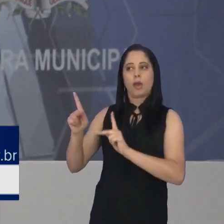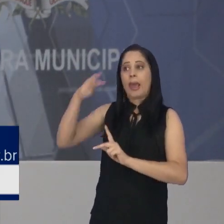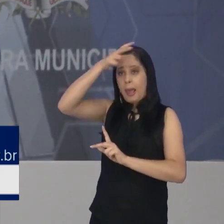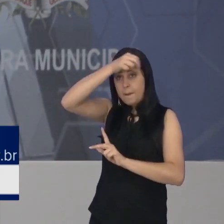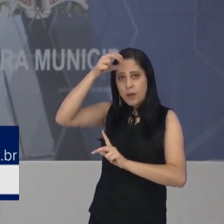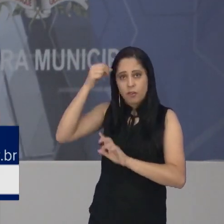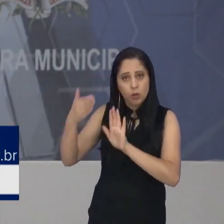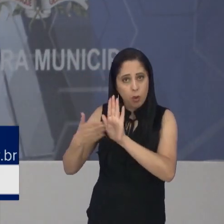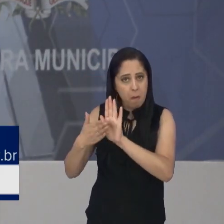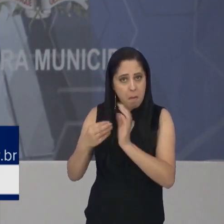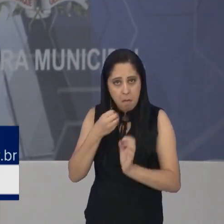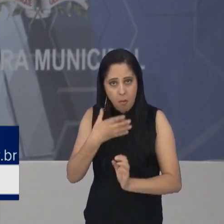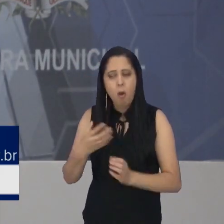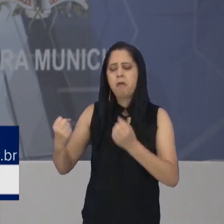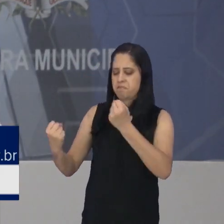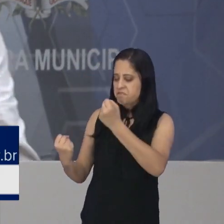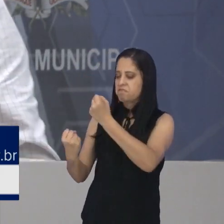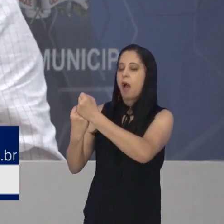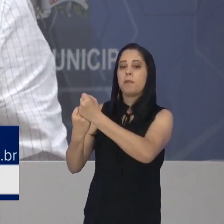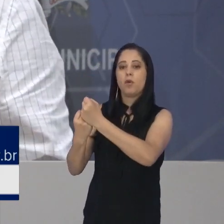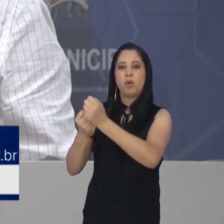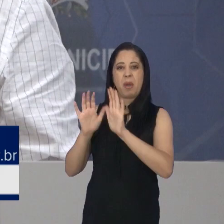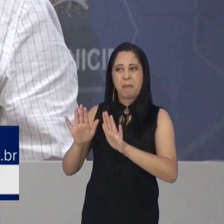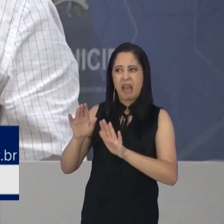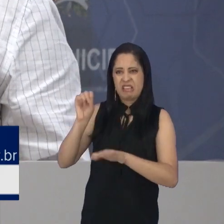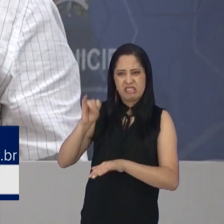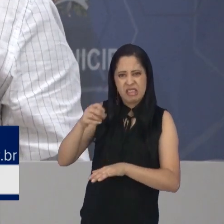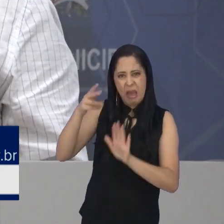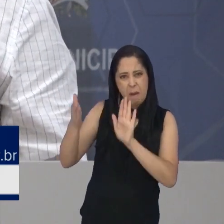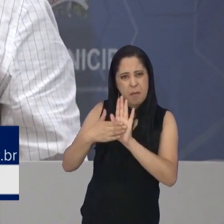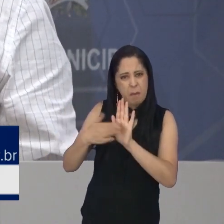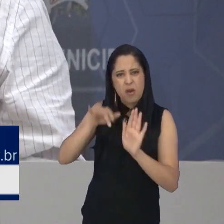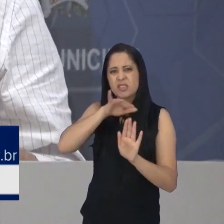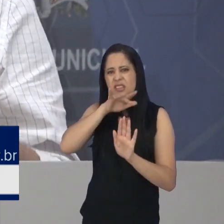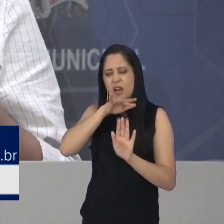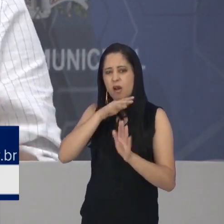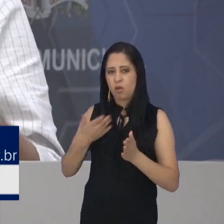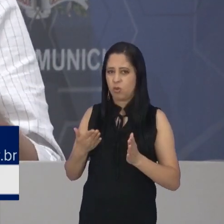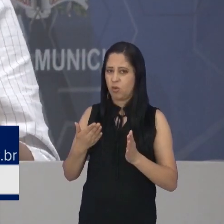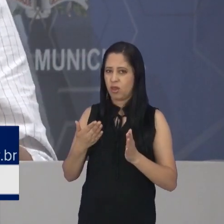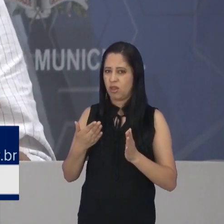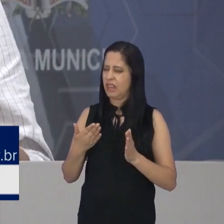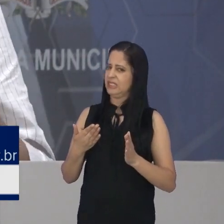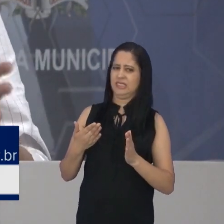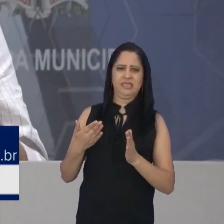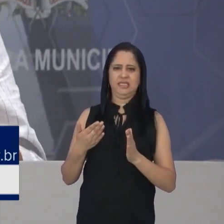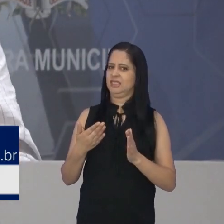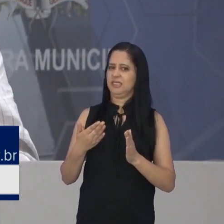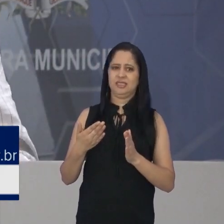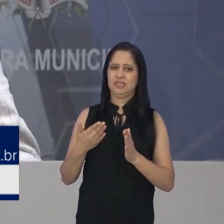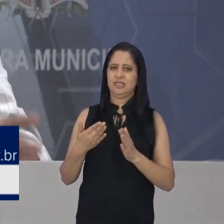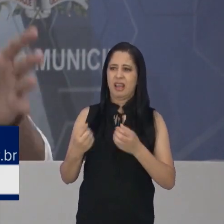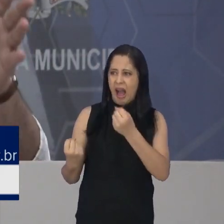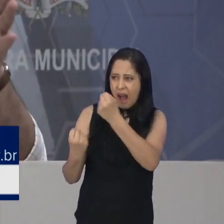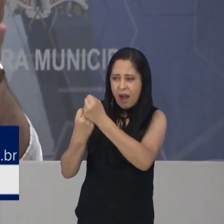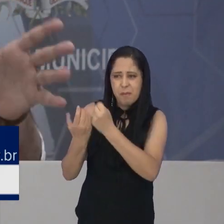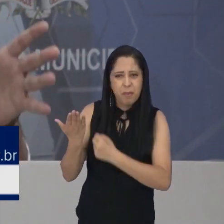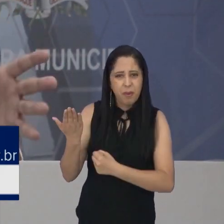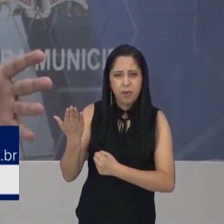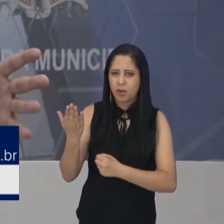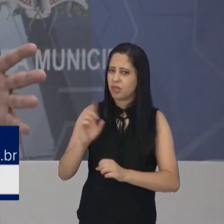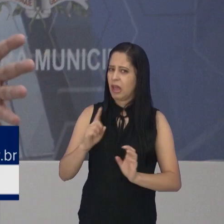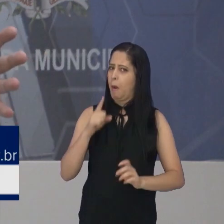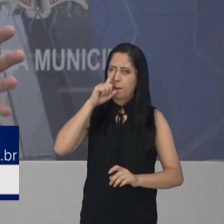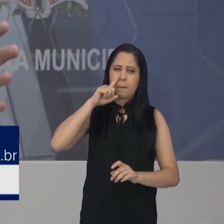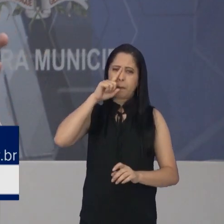essa prerrogativa, tem essa função. Outra coisa é vereador colocar a cabeça em risco para defender